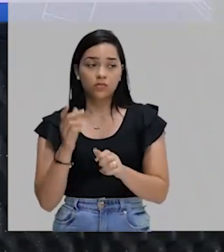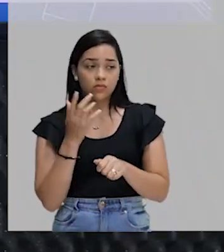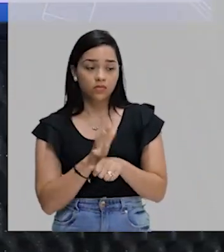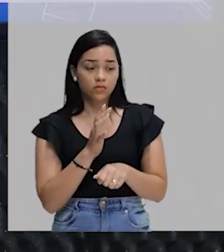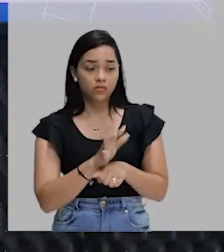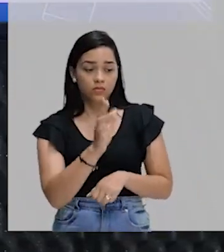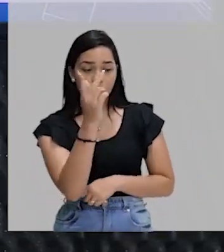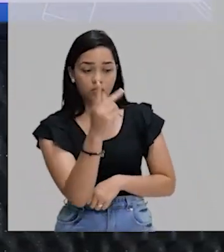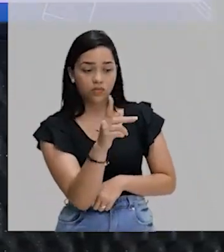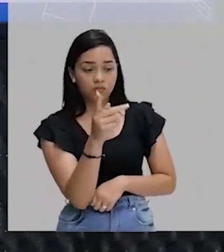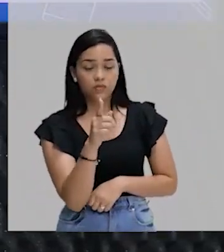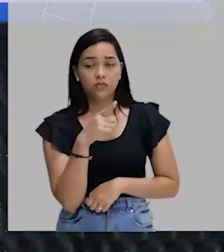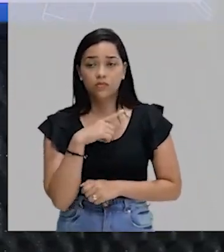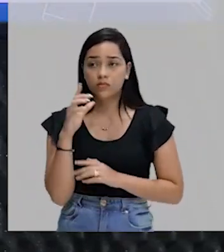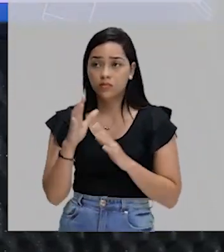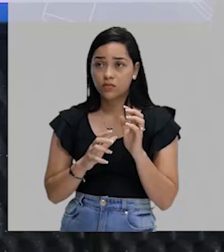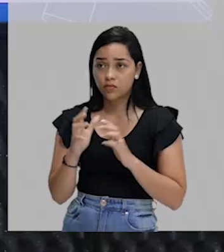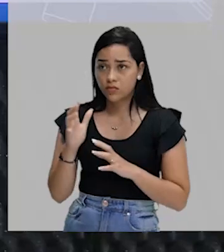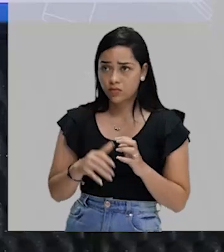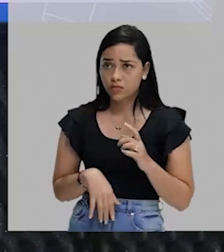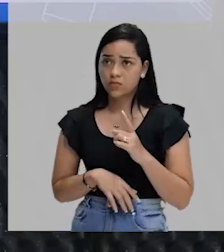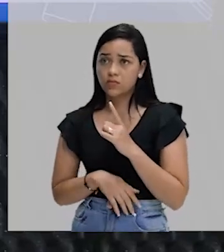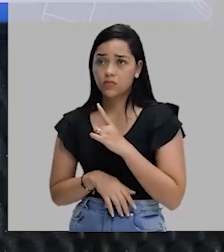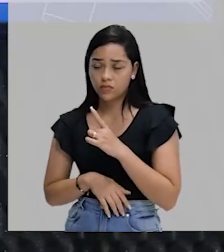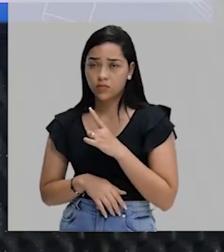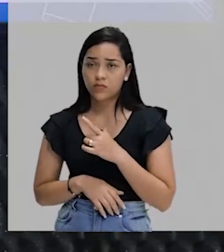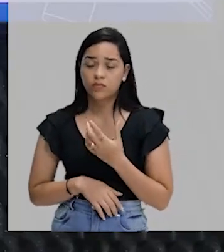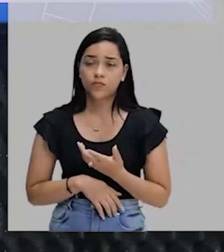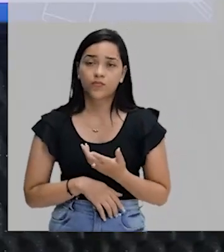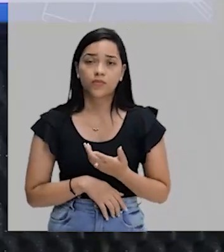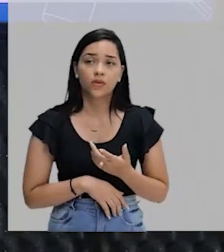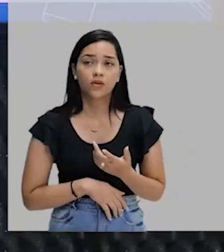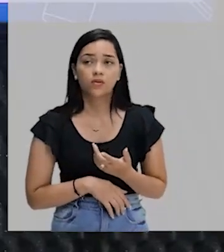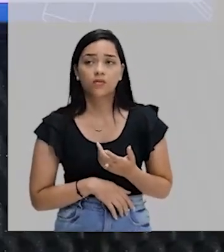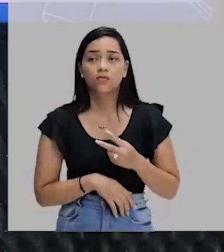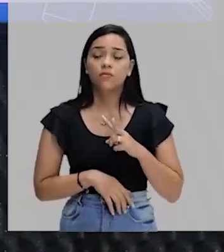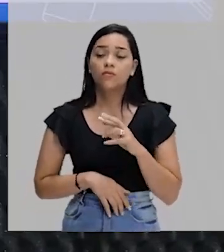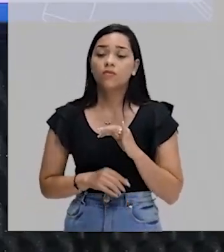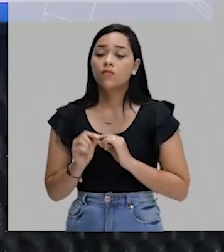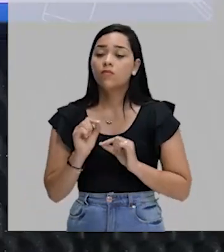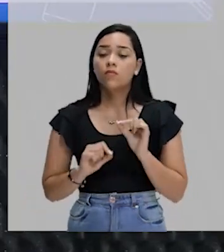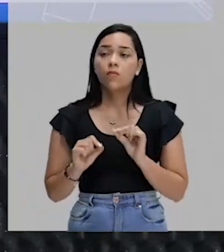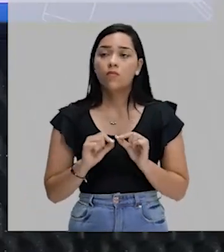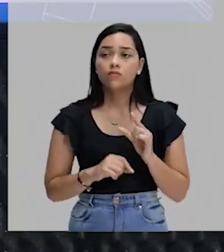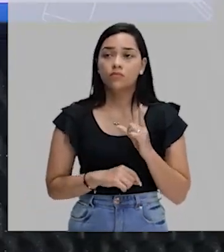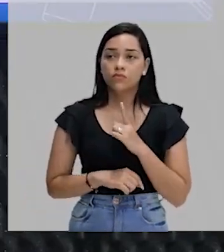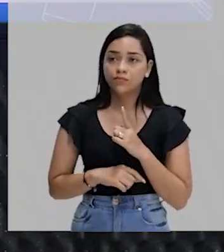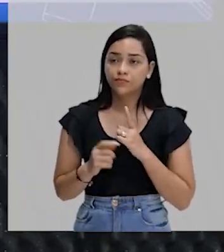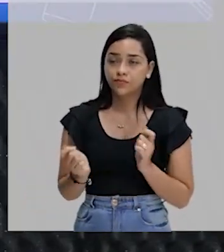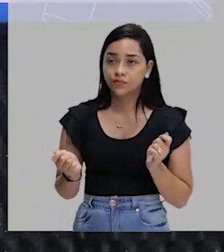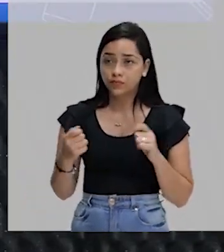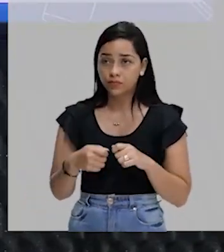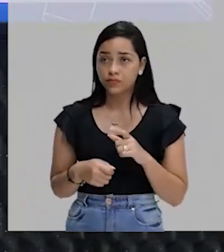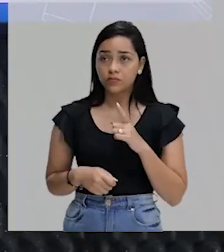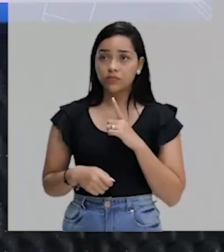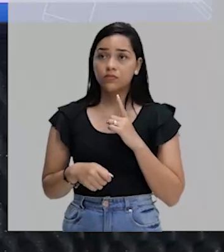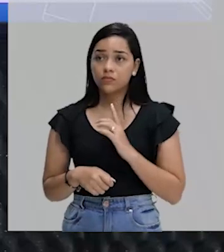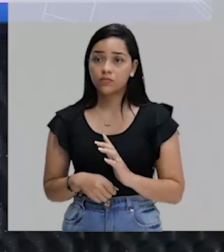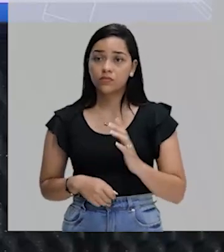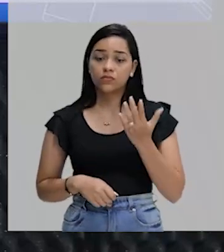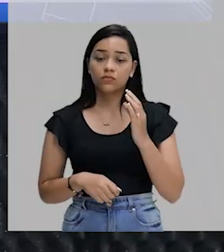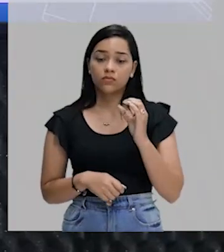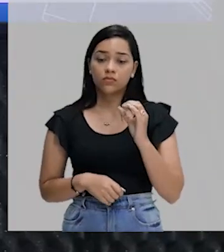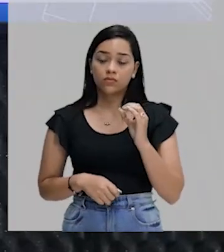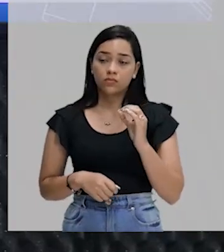particularidade da Guerra dos Guaranis. O exército espanhol ele foi acionado para forçar o cumprimento da